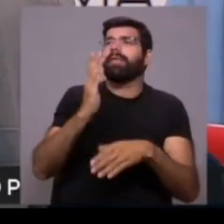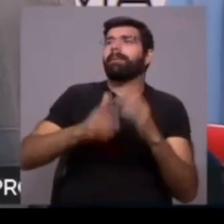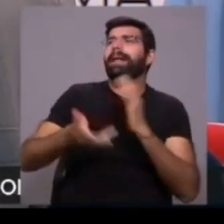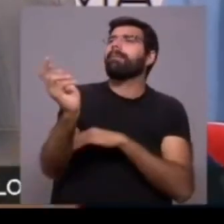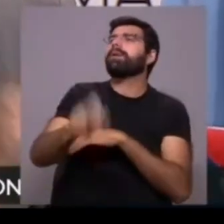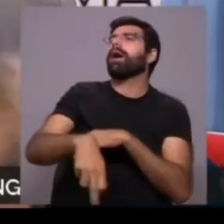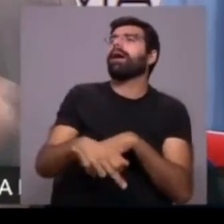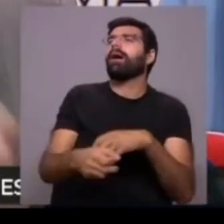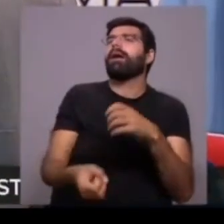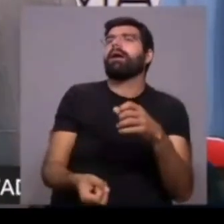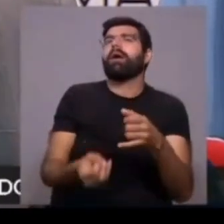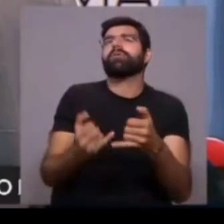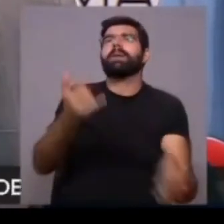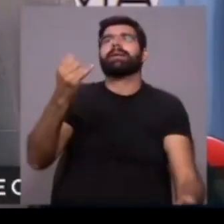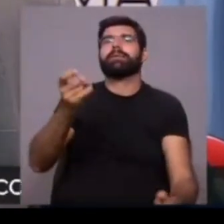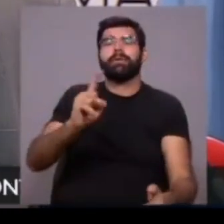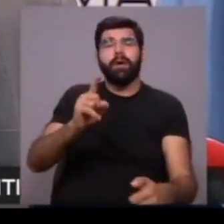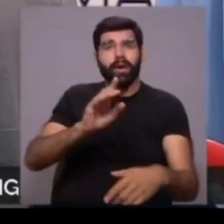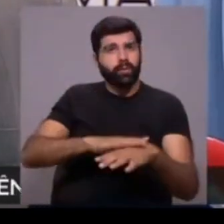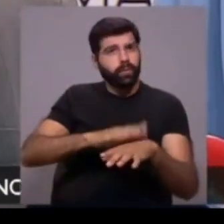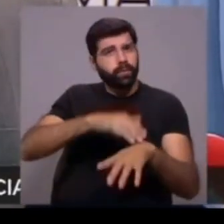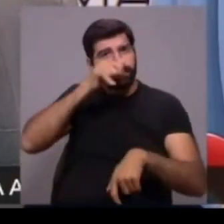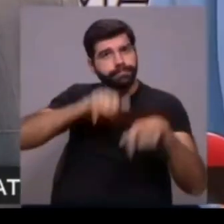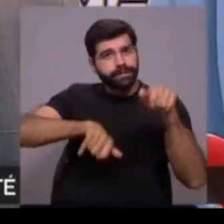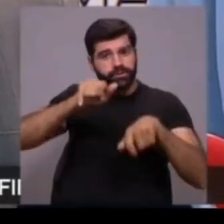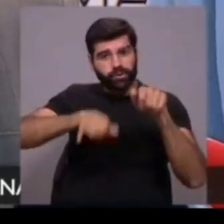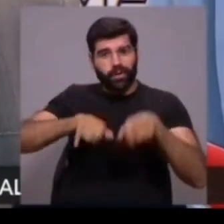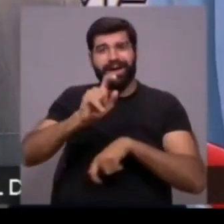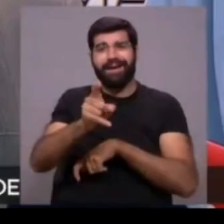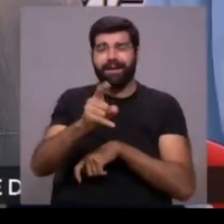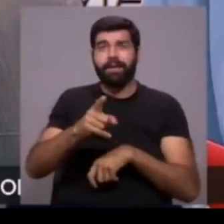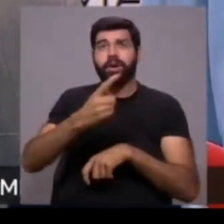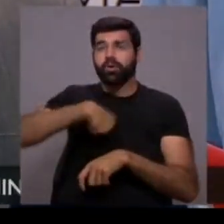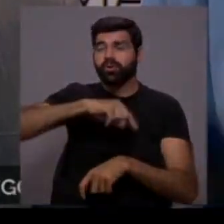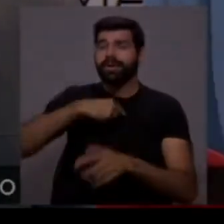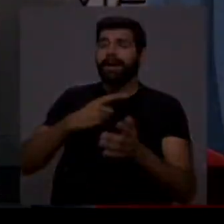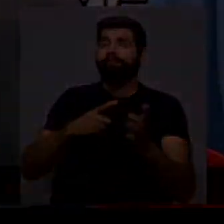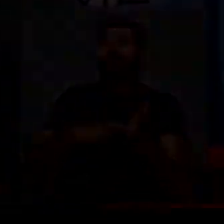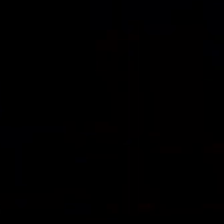nasce sempre de mão humana e portanto nós precisamos é mais cuidado e aí que temos